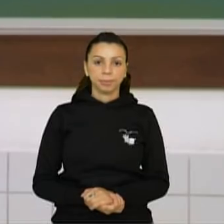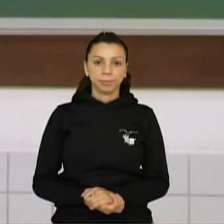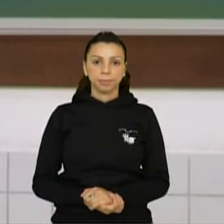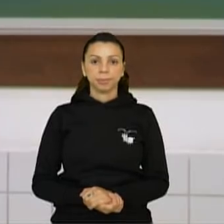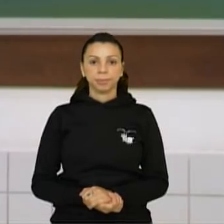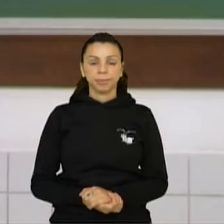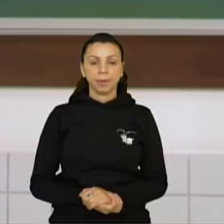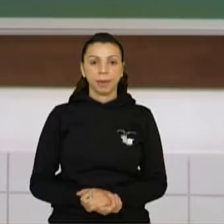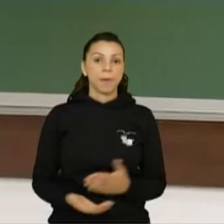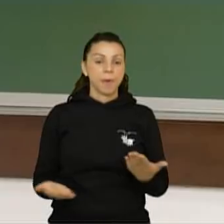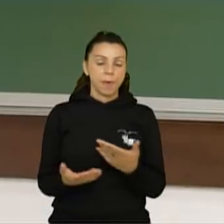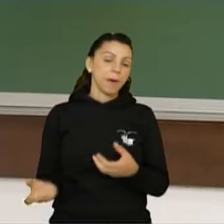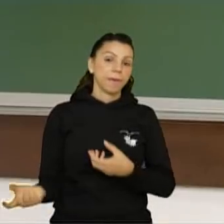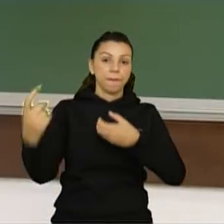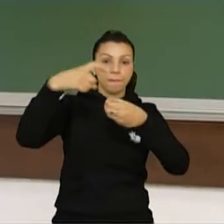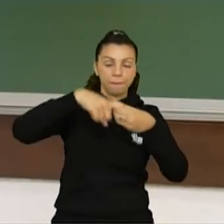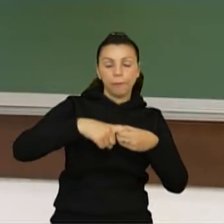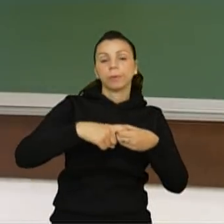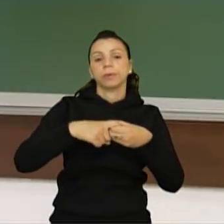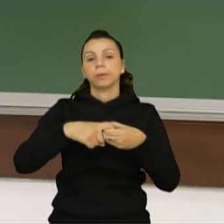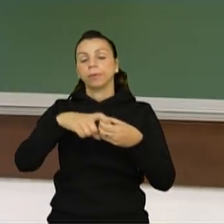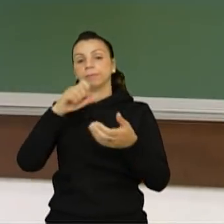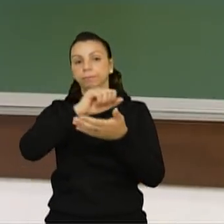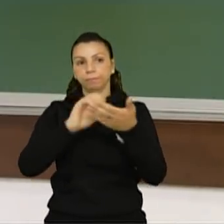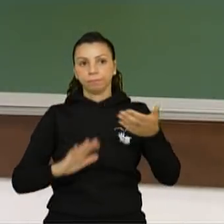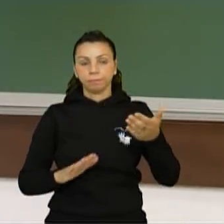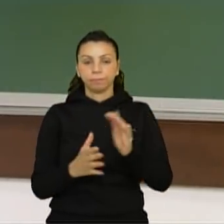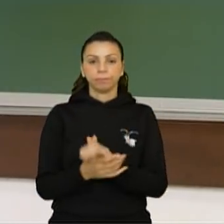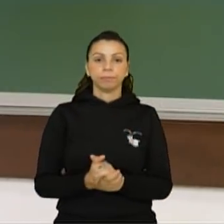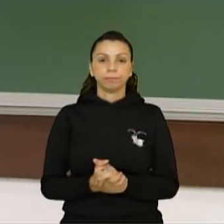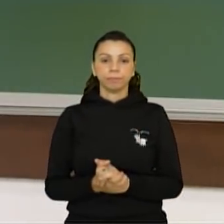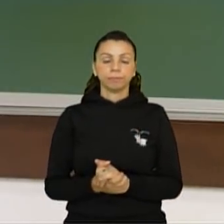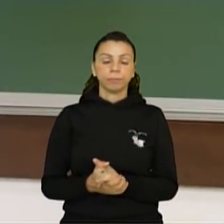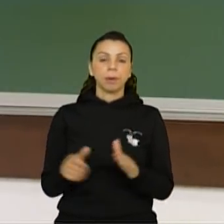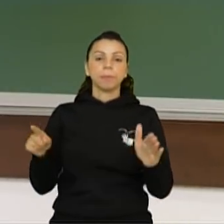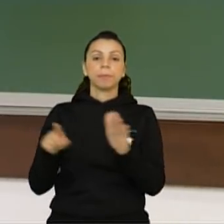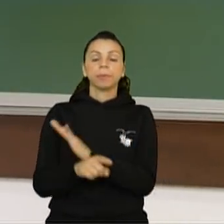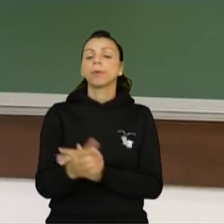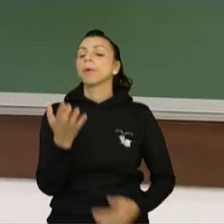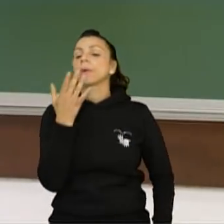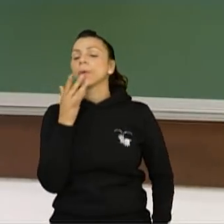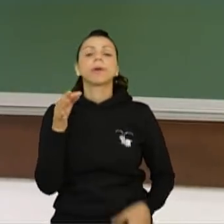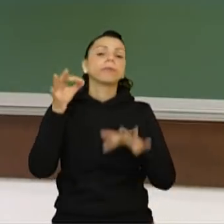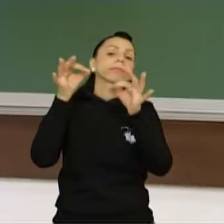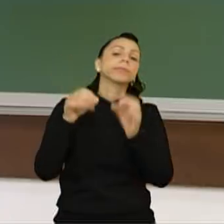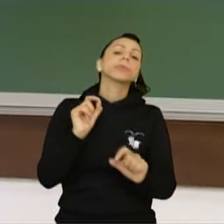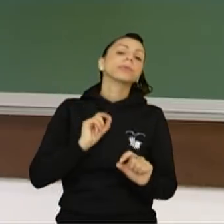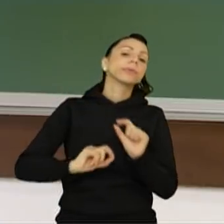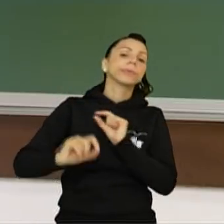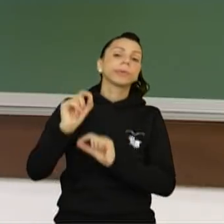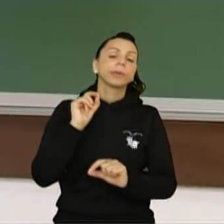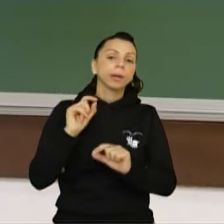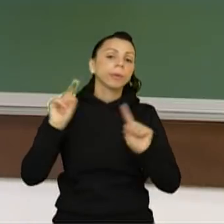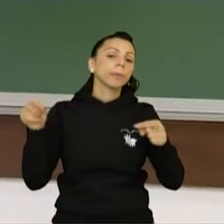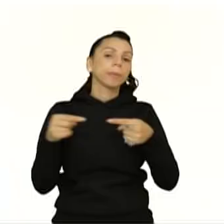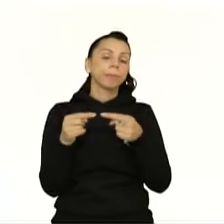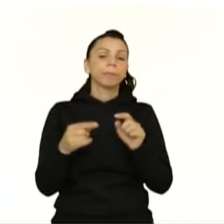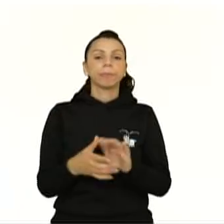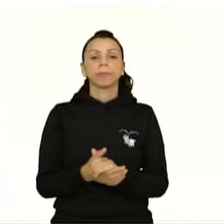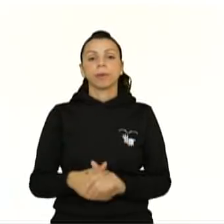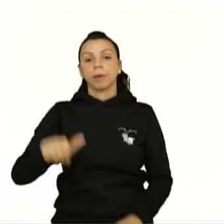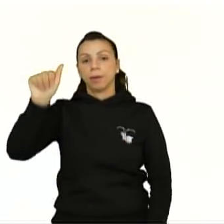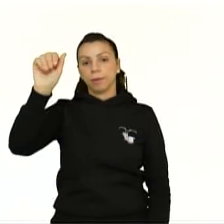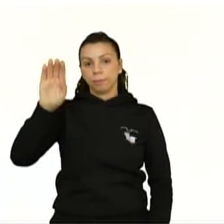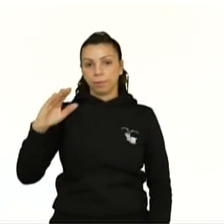Beleza, vamos para a tela aqui, estou de volta então para o nosso quiz. Eu fiz a seguinte pergunta: sobre a cor, é correto afirmar que... Aí eu coloquei A, B